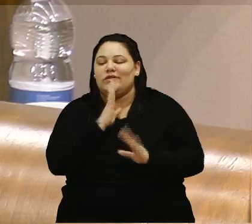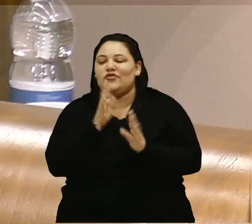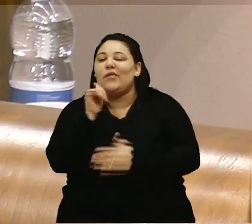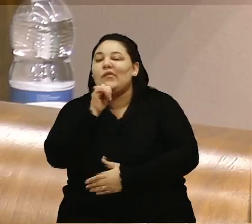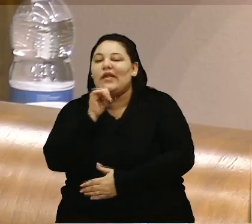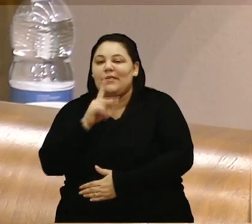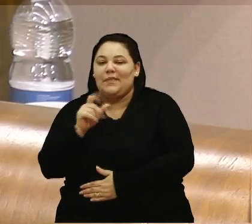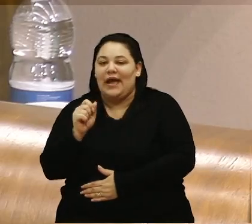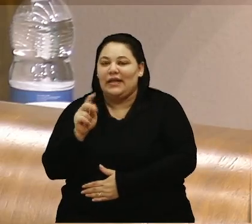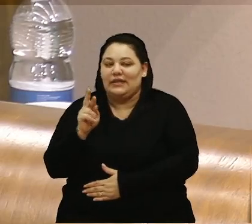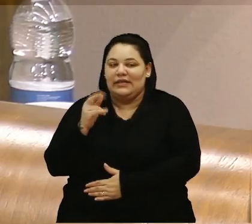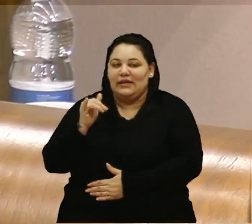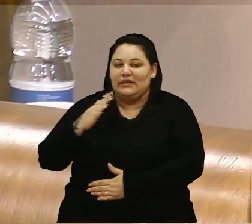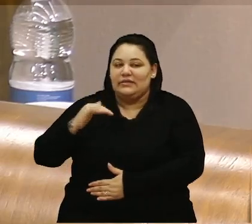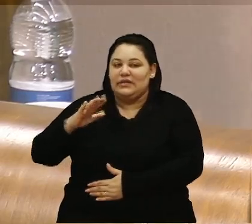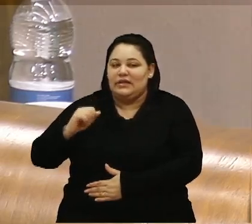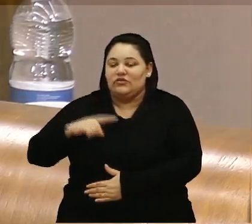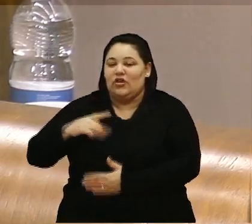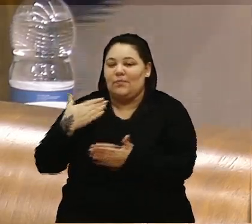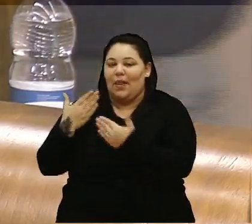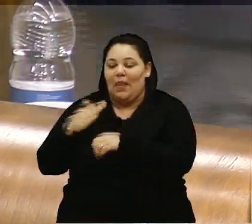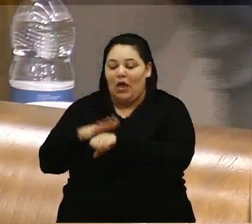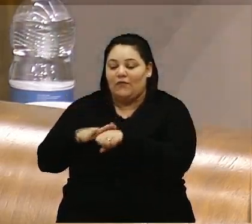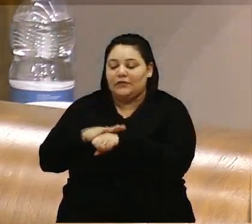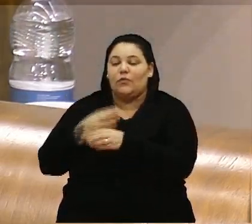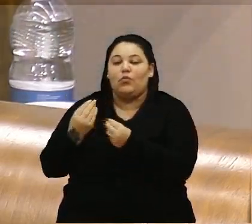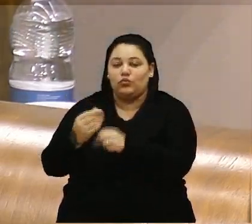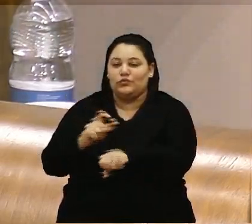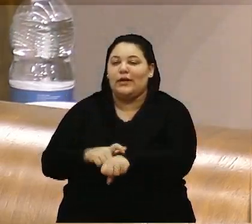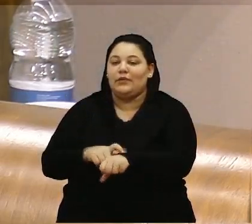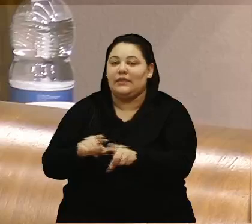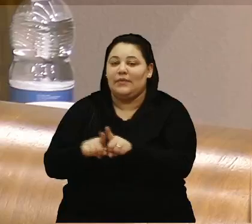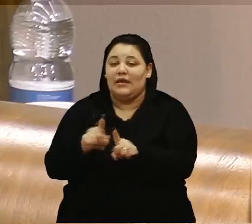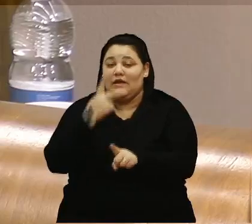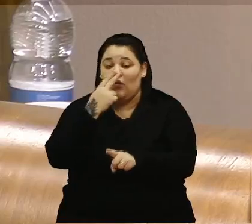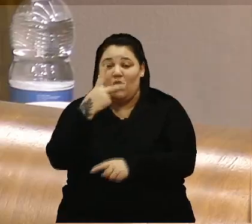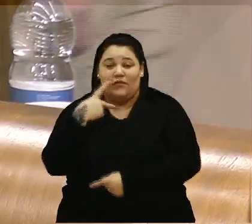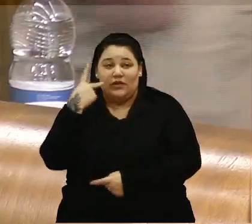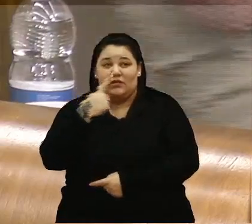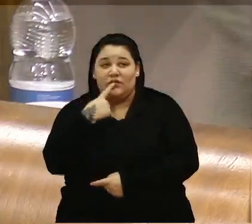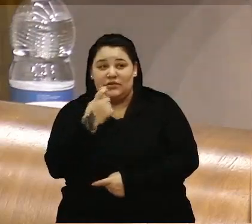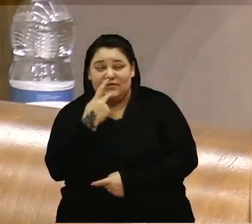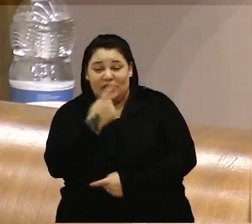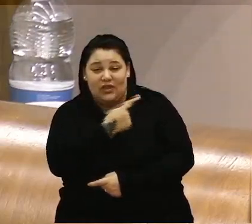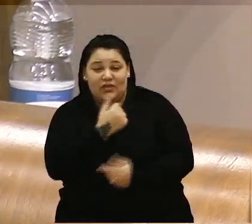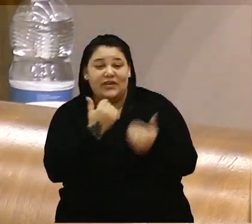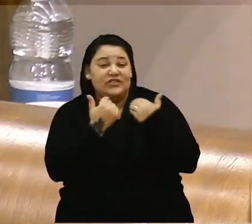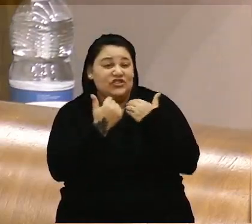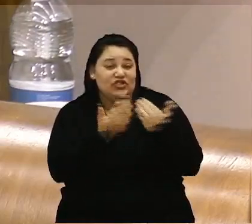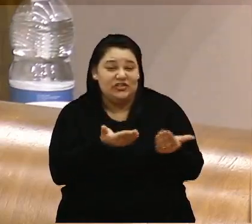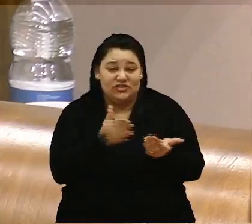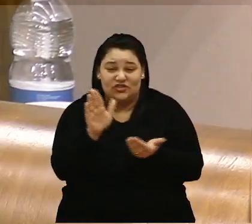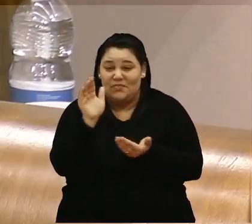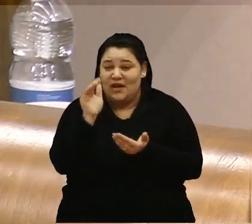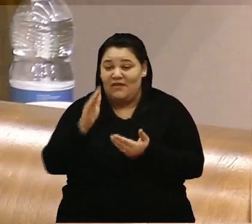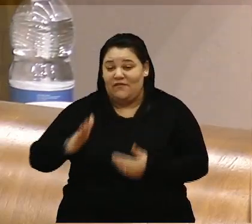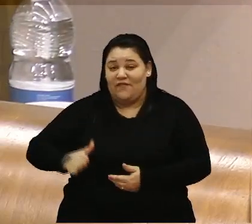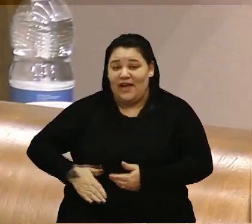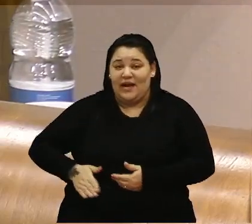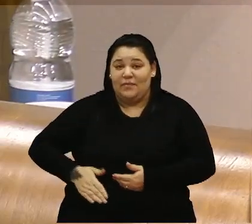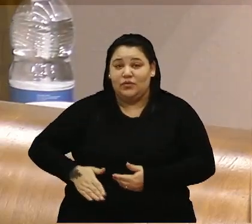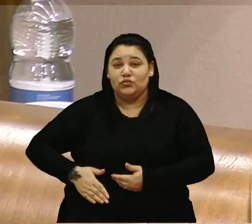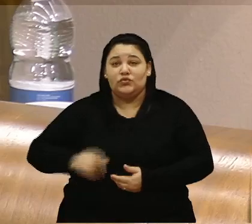isso, e eu digo aqui, como a vereadora Rose falou, né, não adianta chamar de vagabundo se tu também não